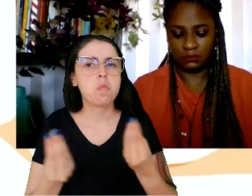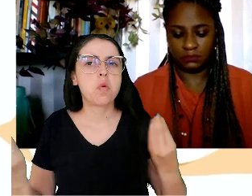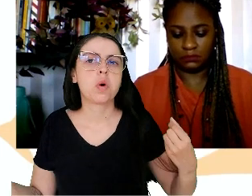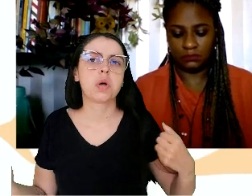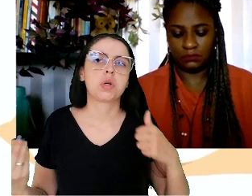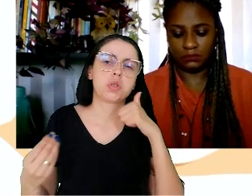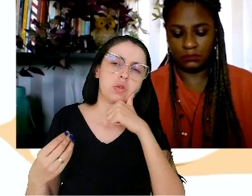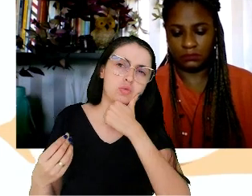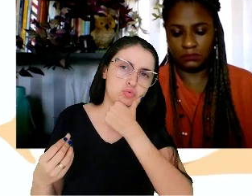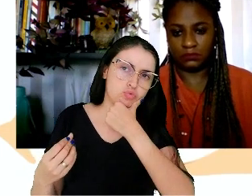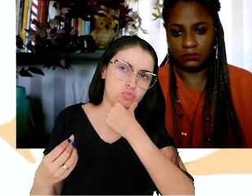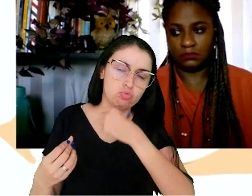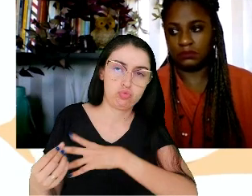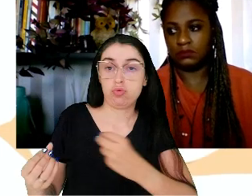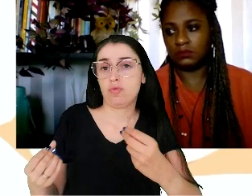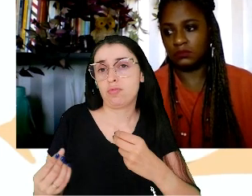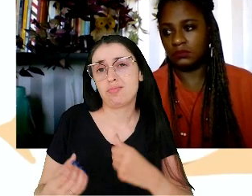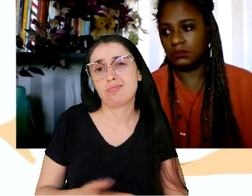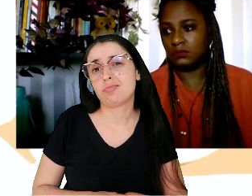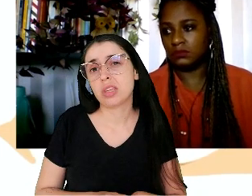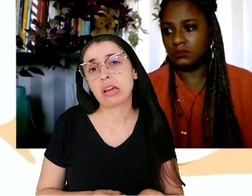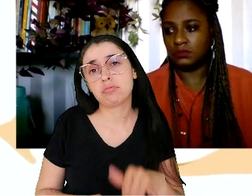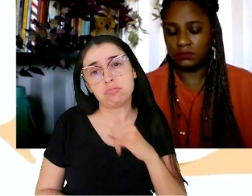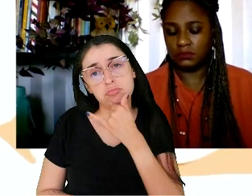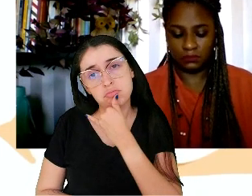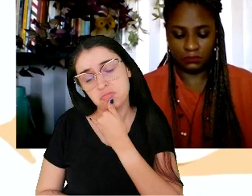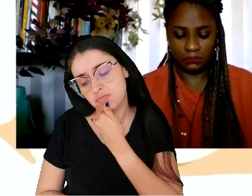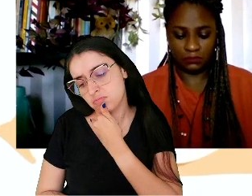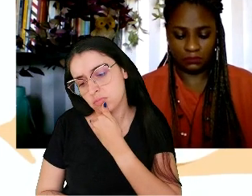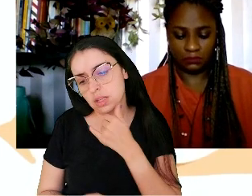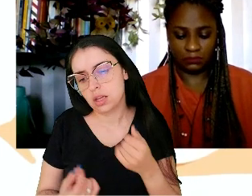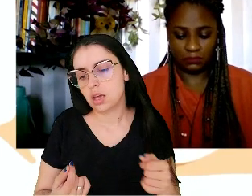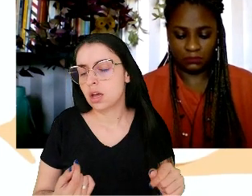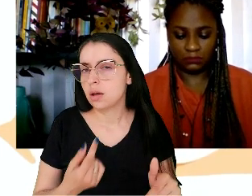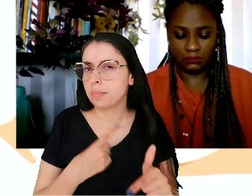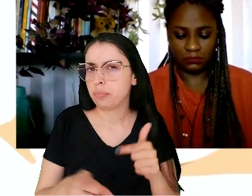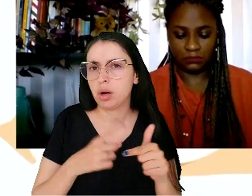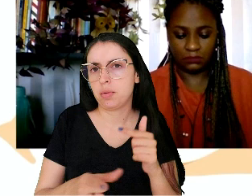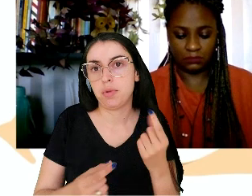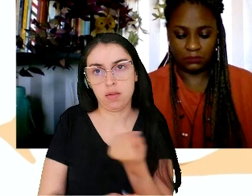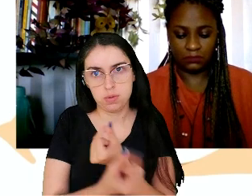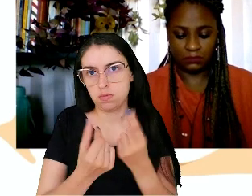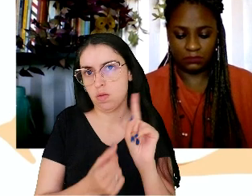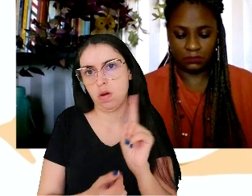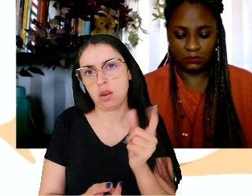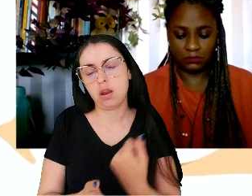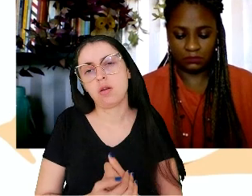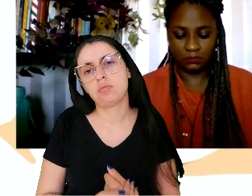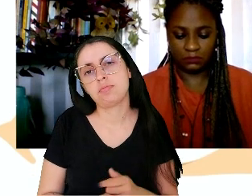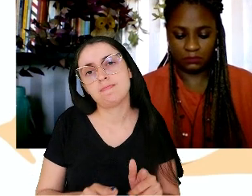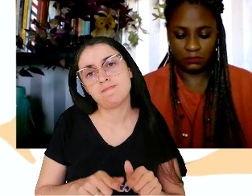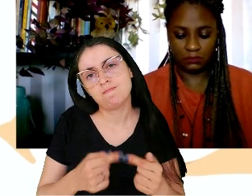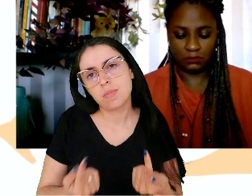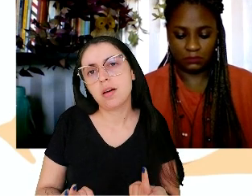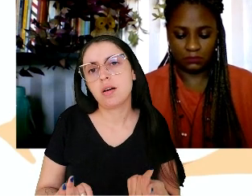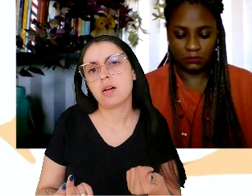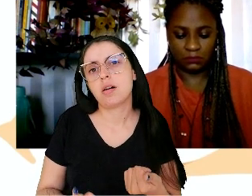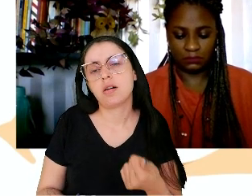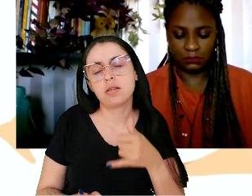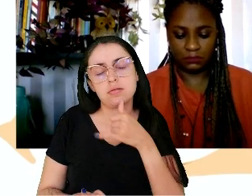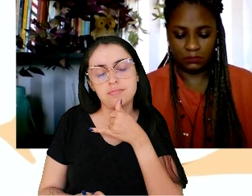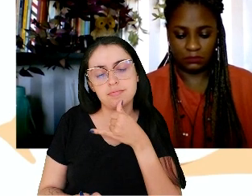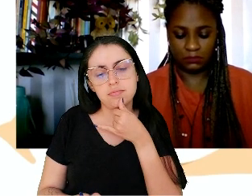elas estavam infelizes. Elas não tinham problemas econômicos de sustento, mas a Beth identifica,